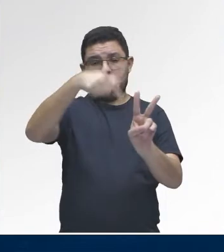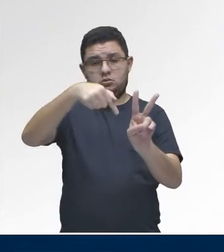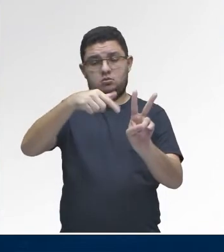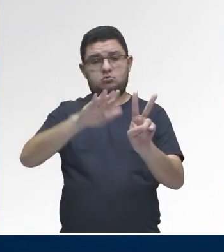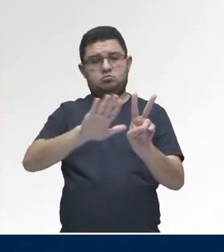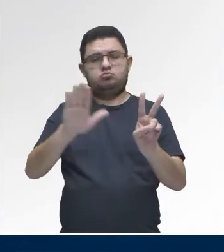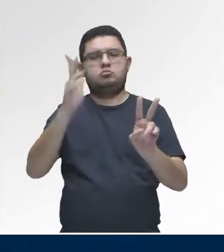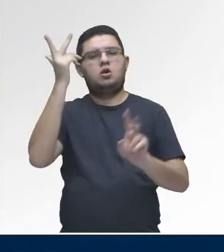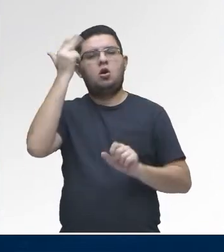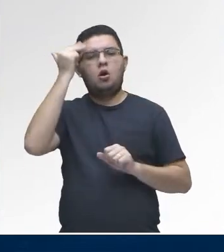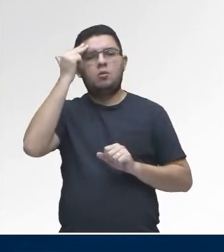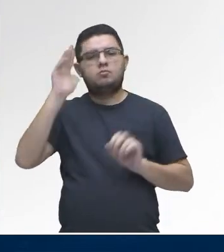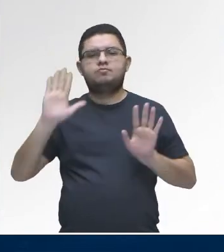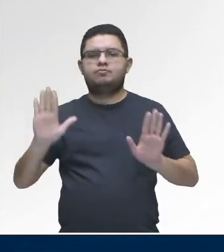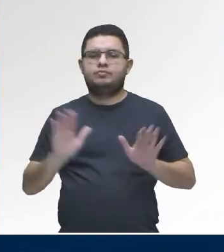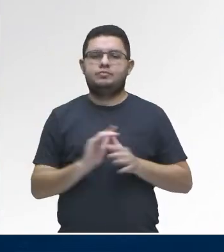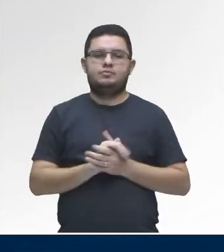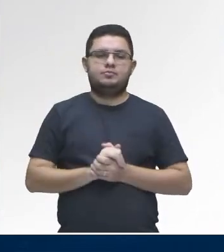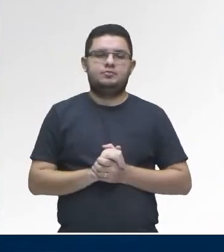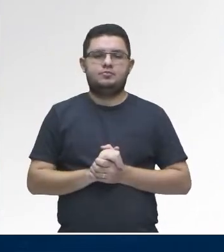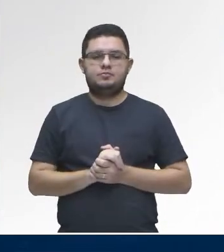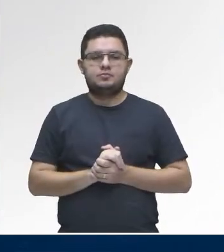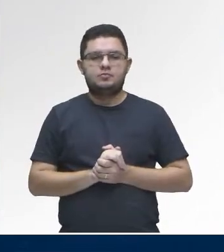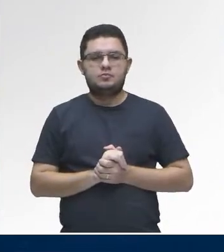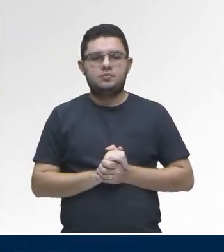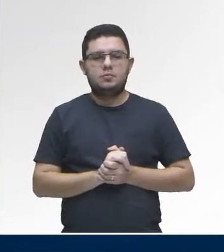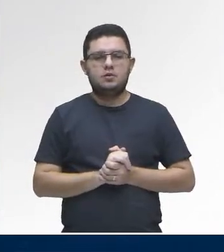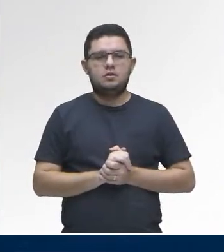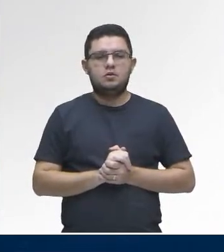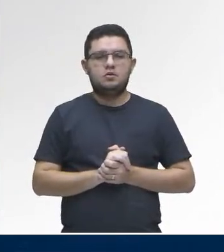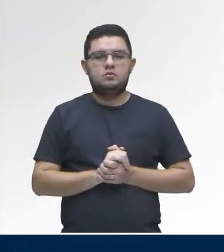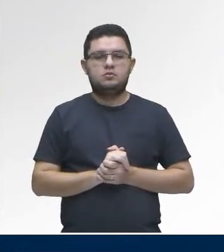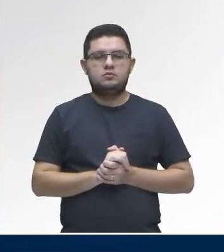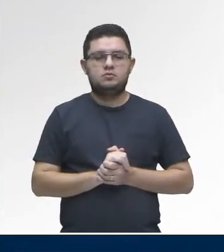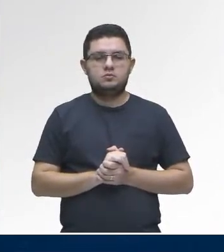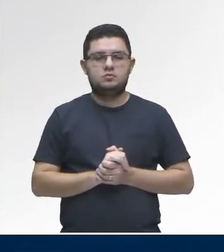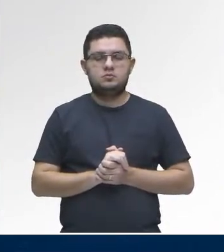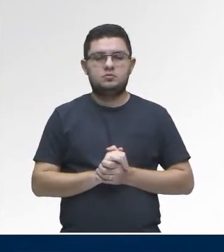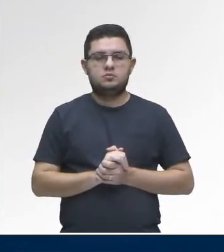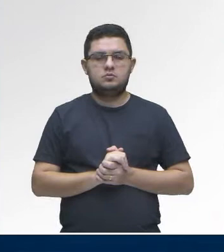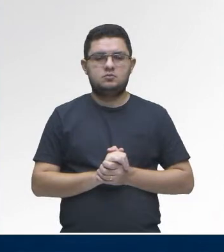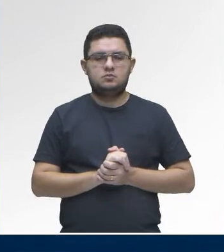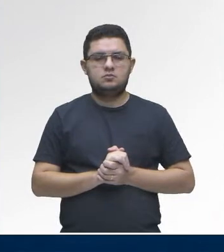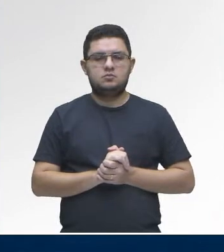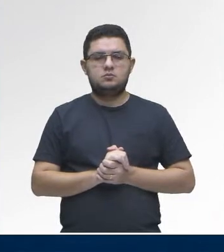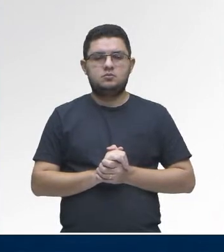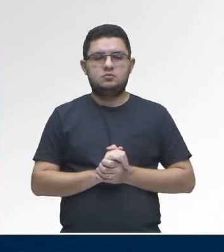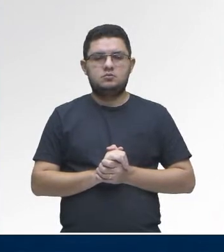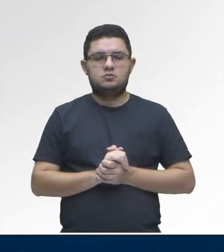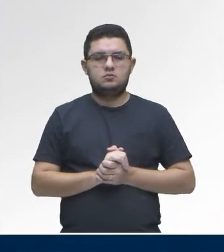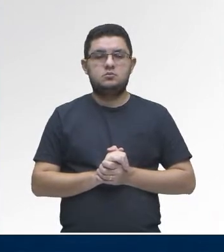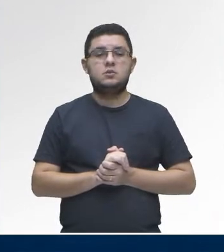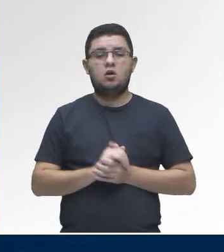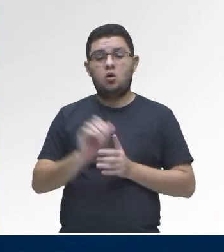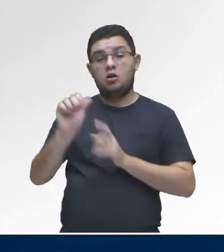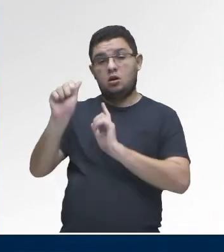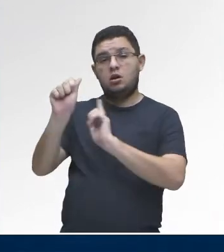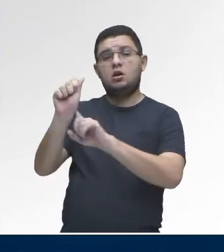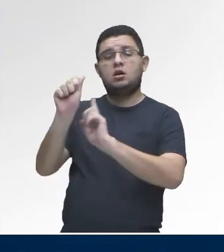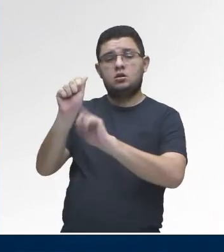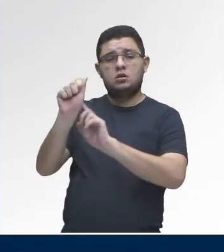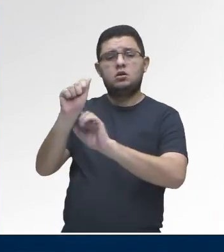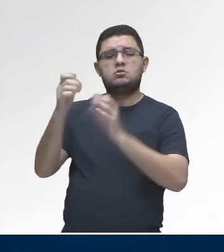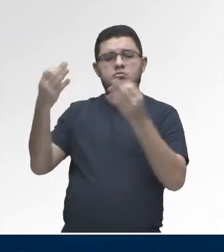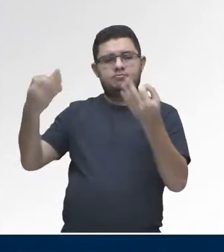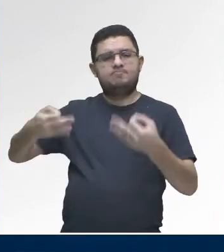precisa escrever o expoente, então ficaria somente raiz cúbica de 7, exatamente o que nós